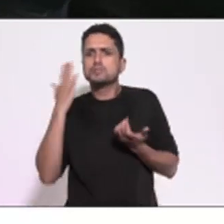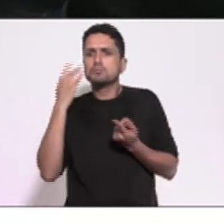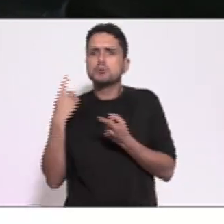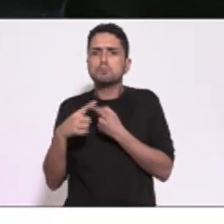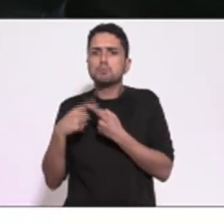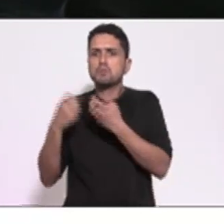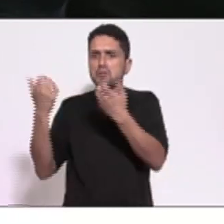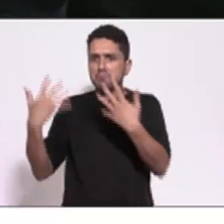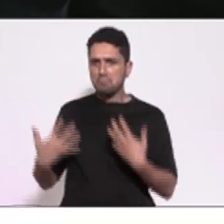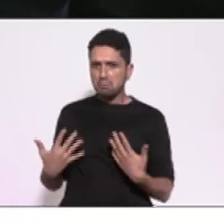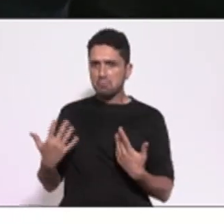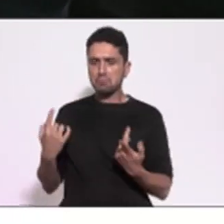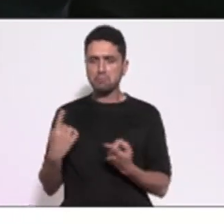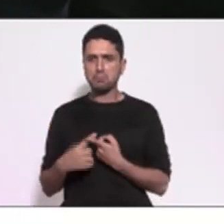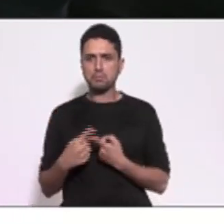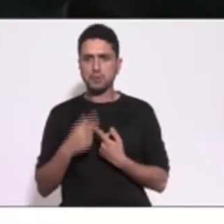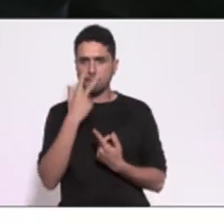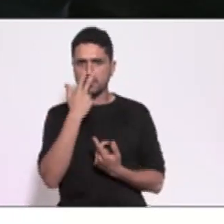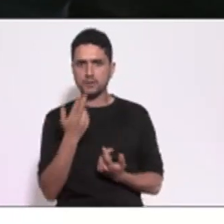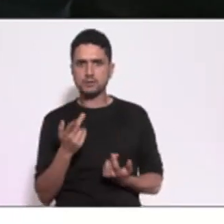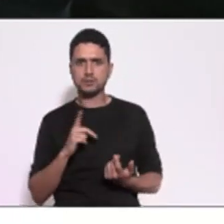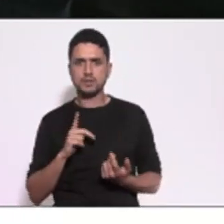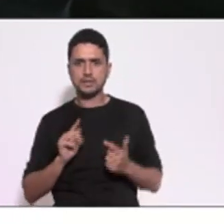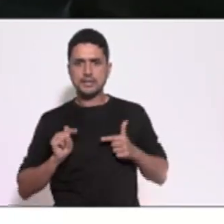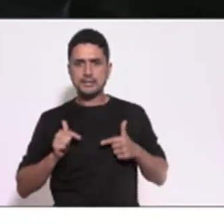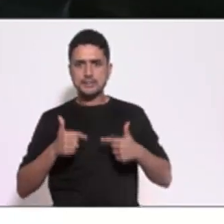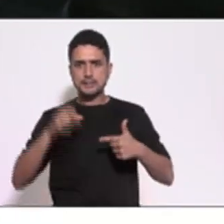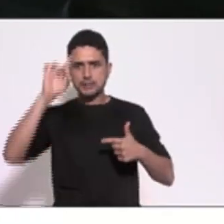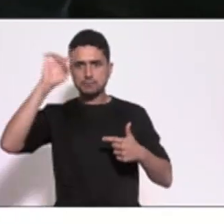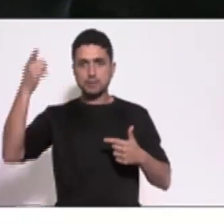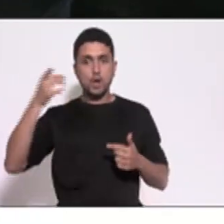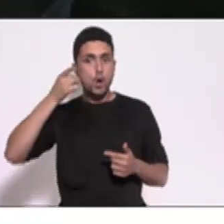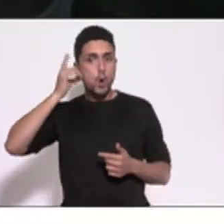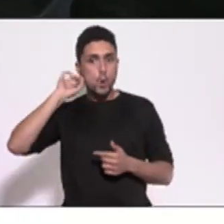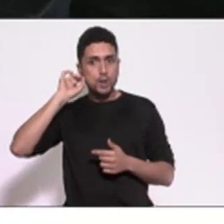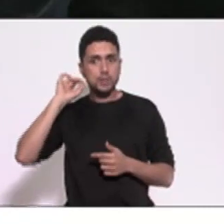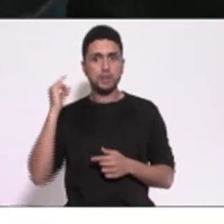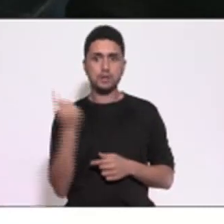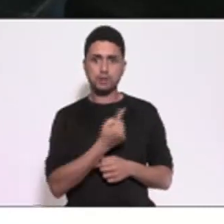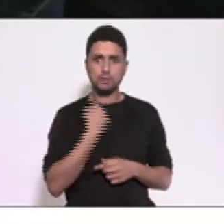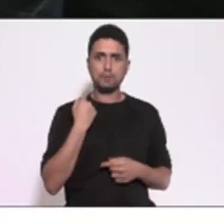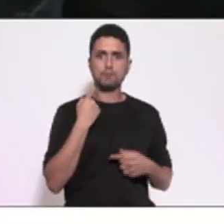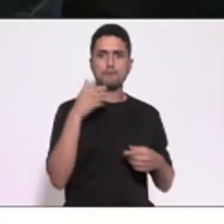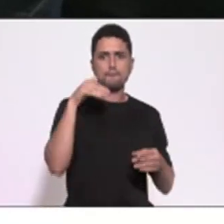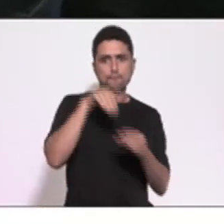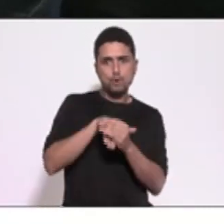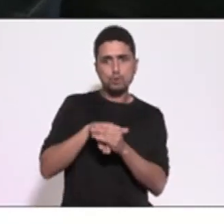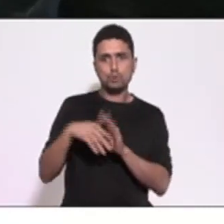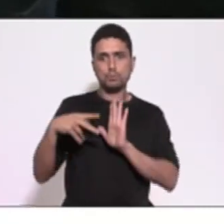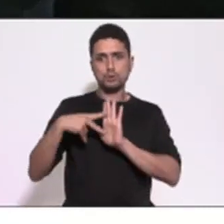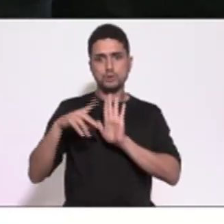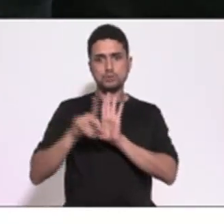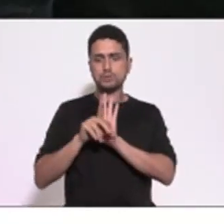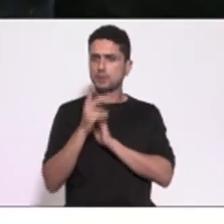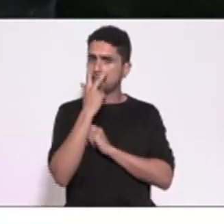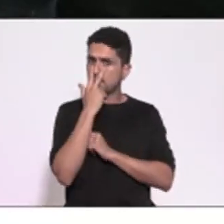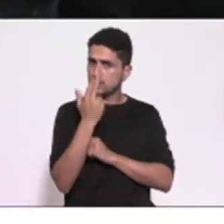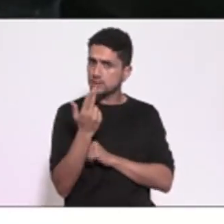de iniciativa, algo que ainda ontem votamos um projeto super parecido nas